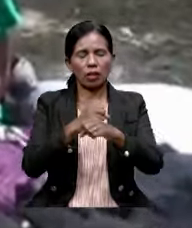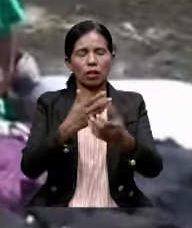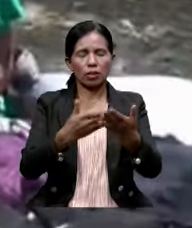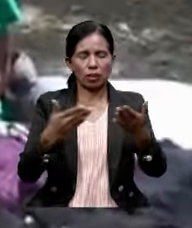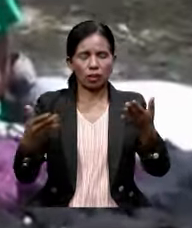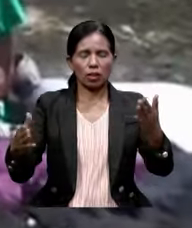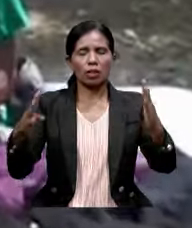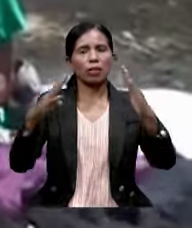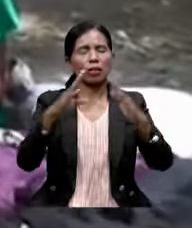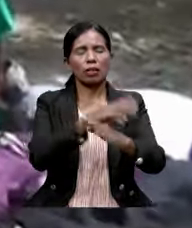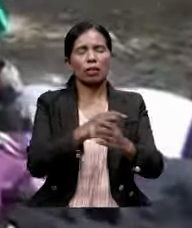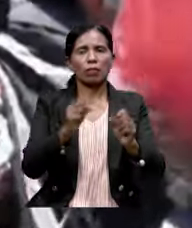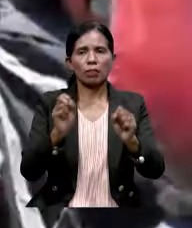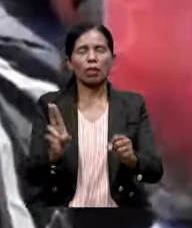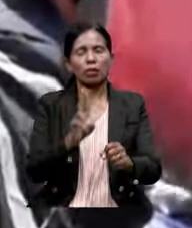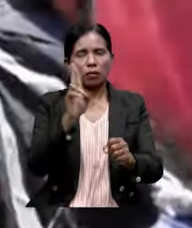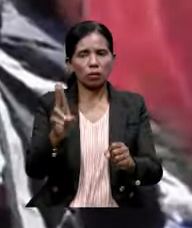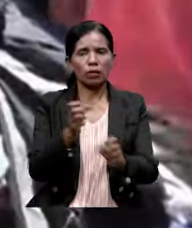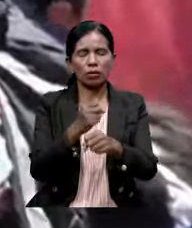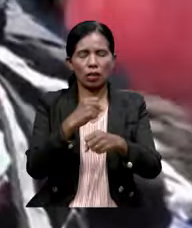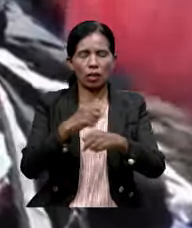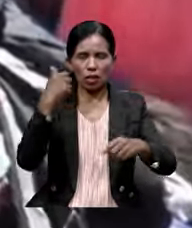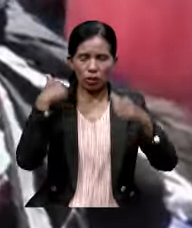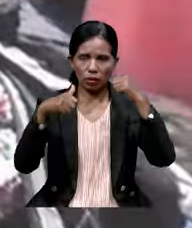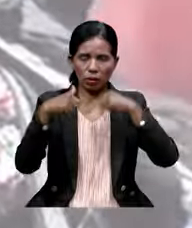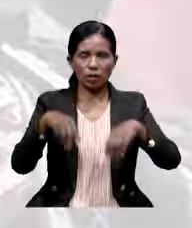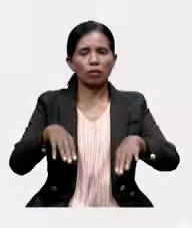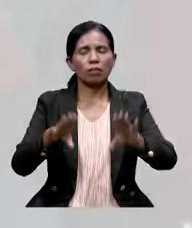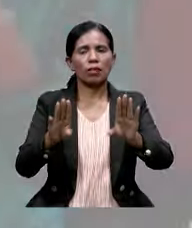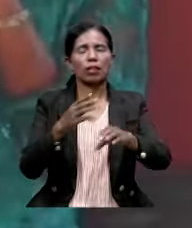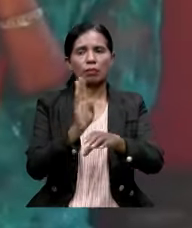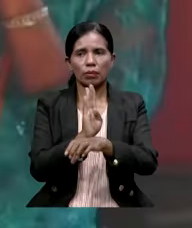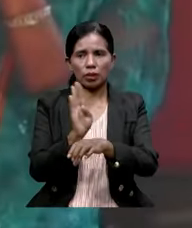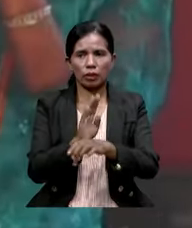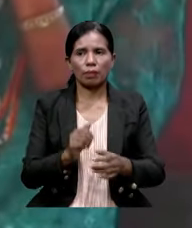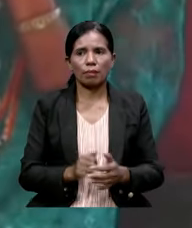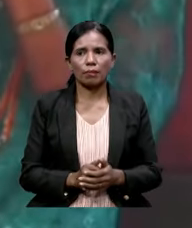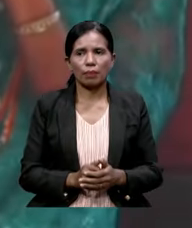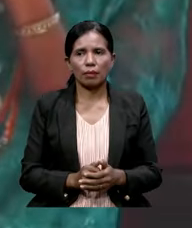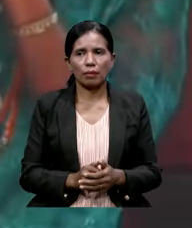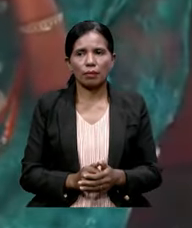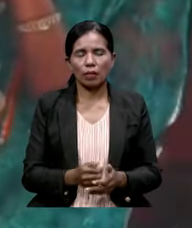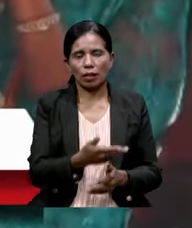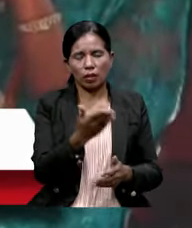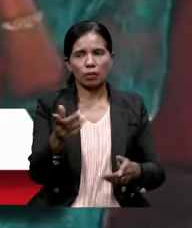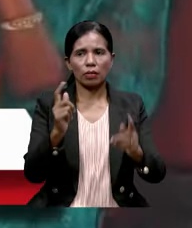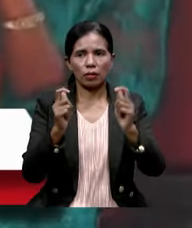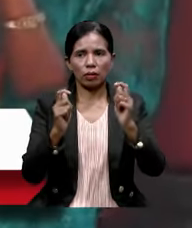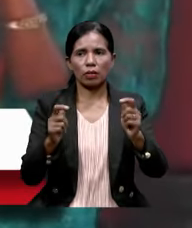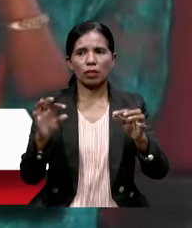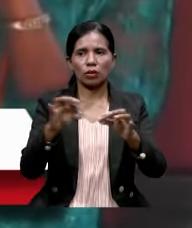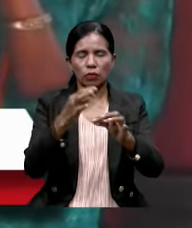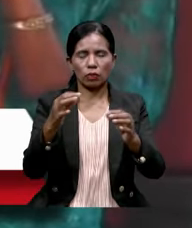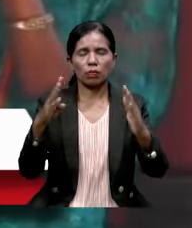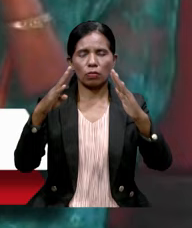local, mai be bele utilize ho di halau atividade negosio. Nibilidade, chok, ita bozir koko suku